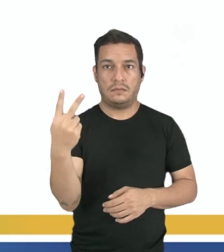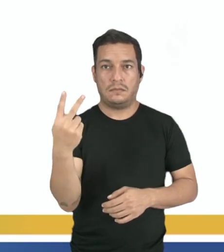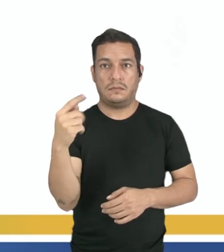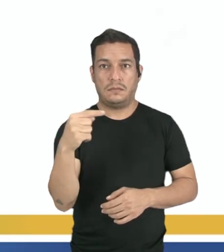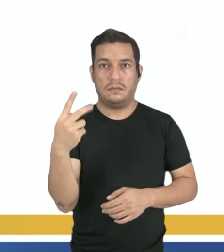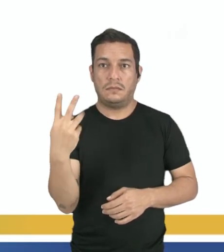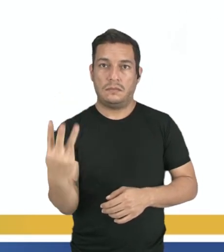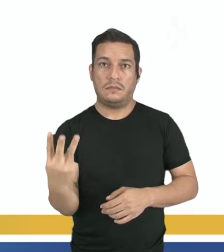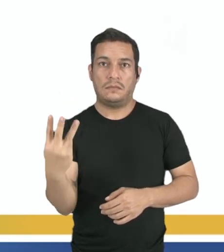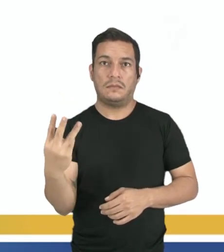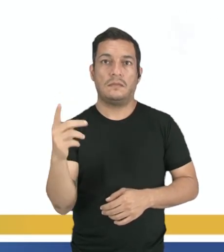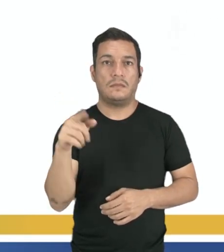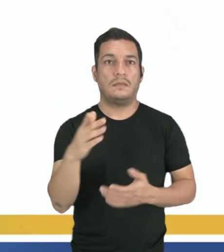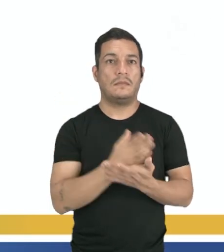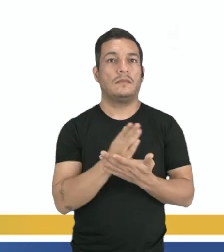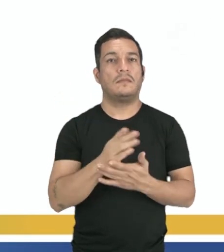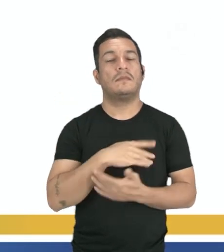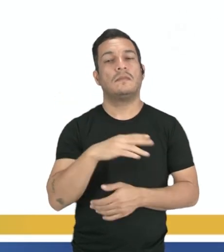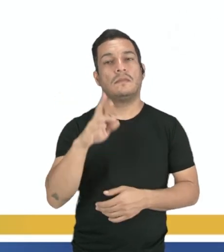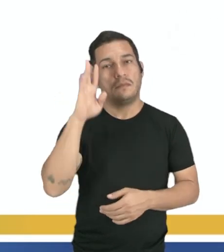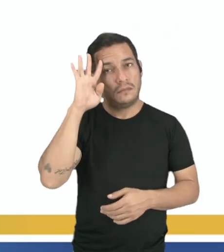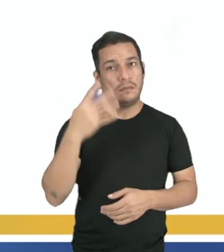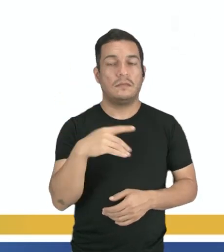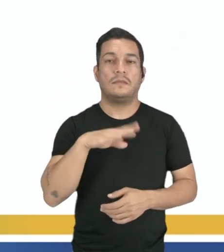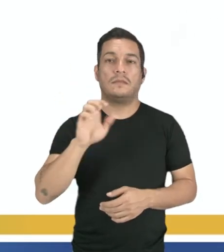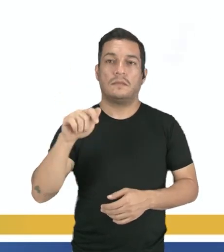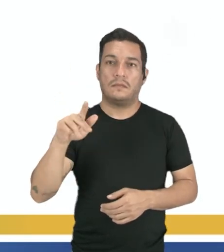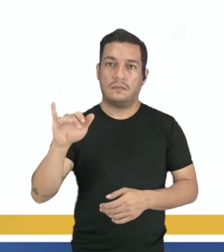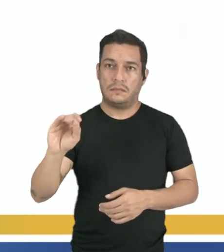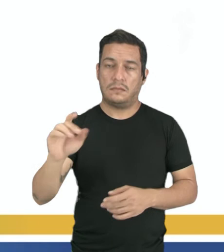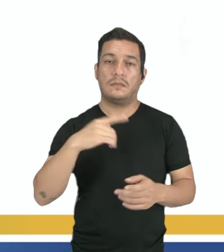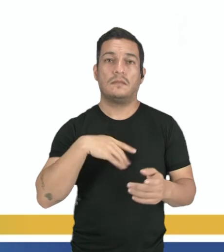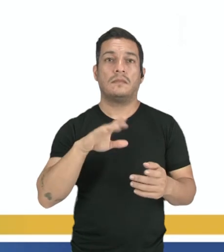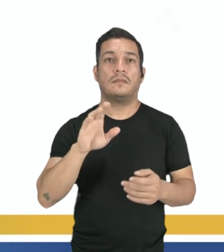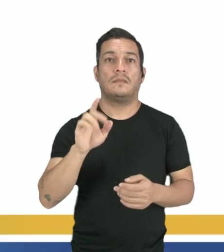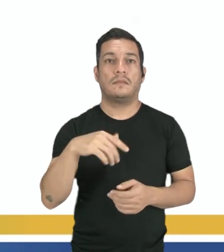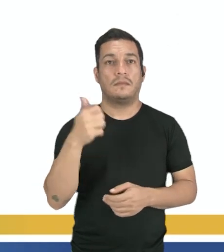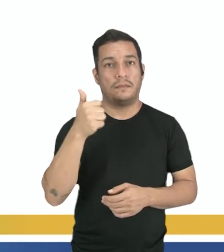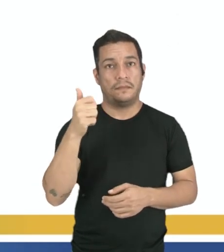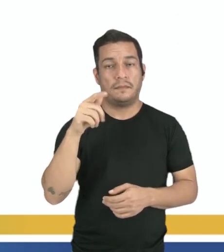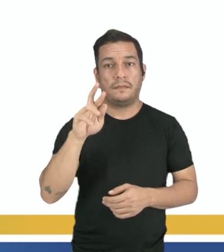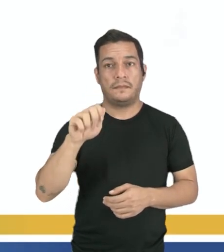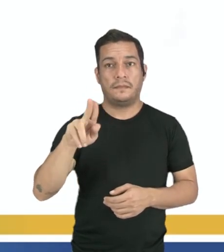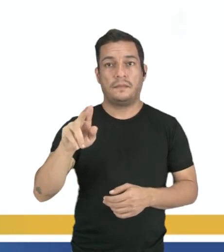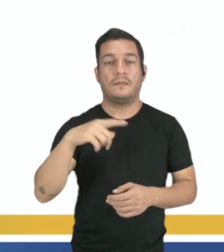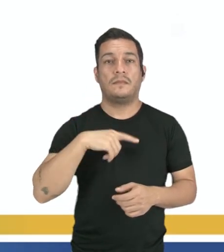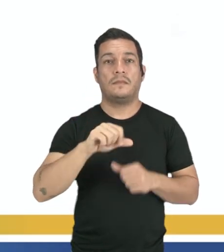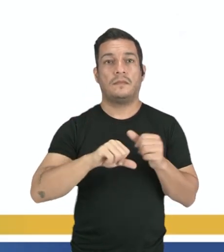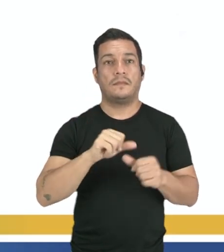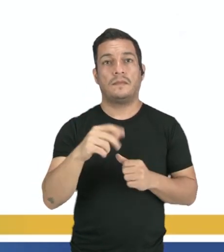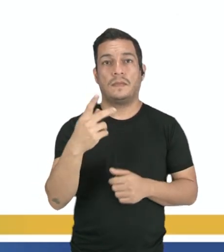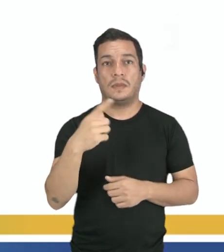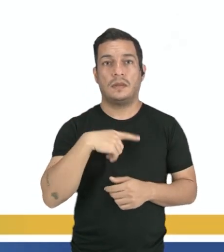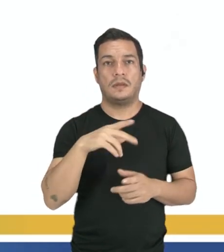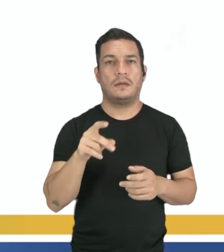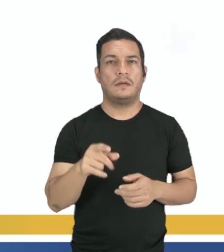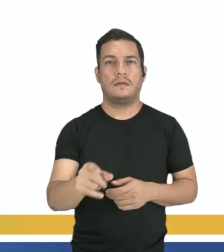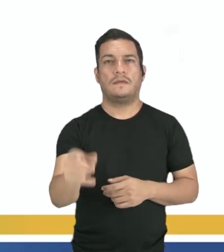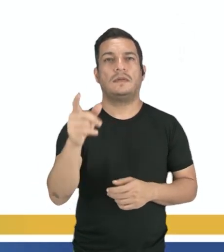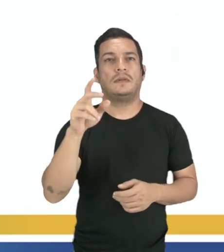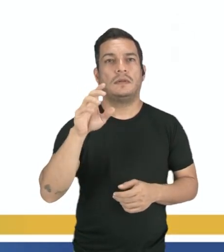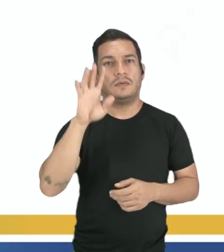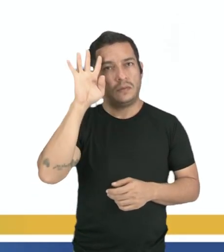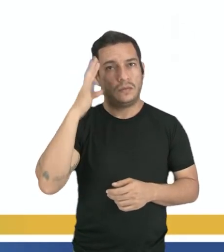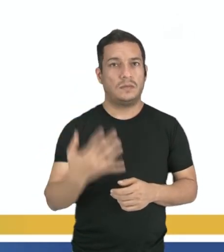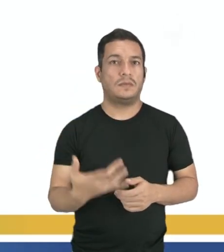2 e menos 3, são algumas das soluções dessa equação. Então, uma equação do primeiro grau, com duas variáveis, ela tem infinitas soluções, né?